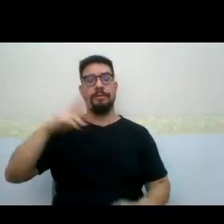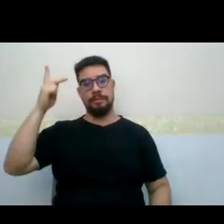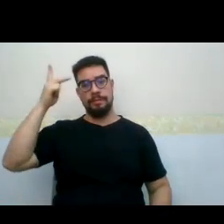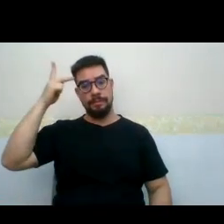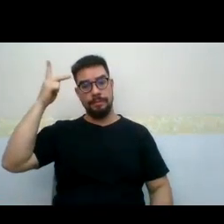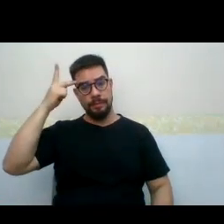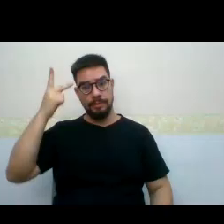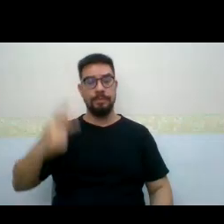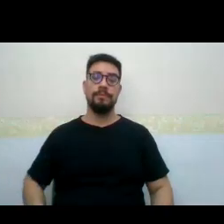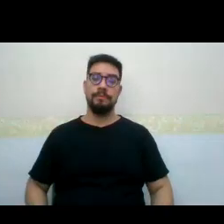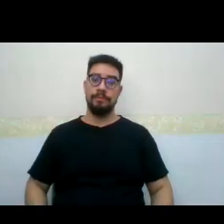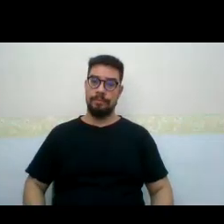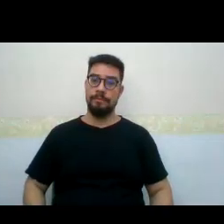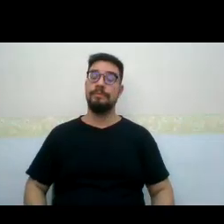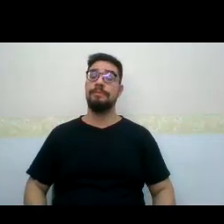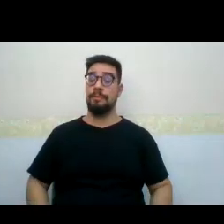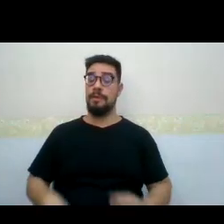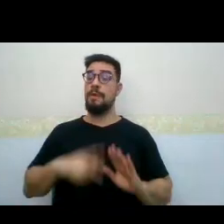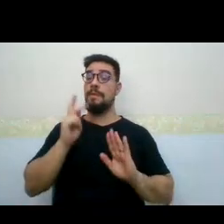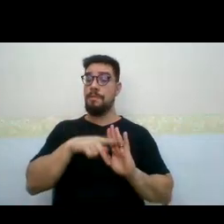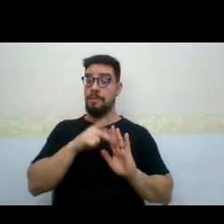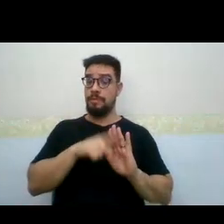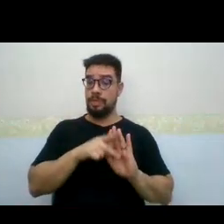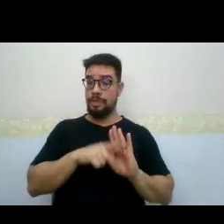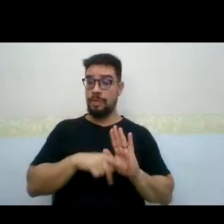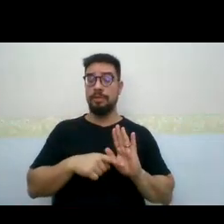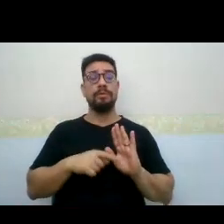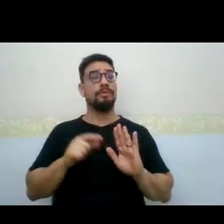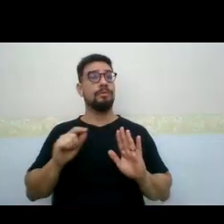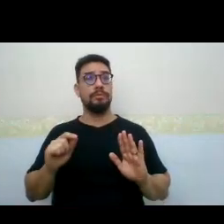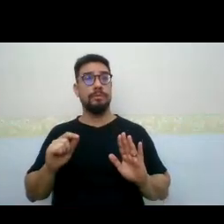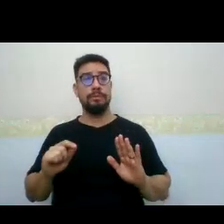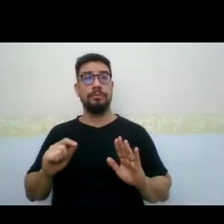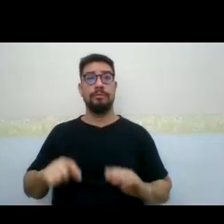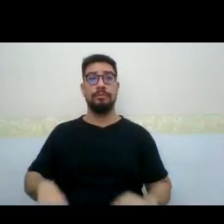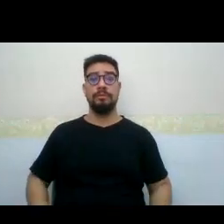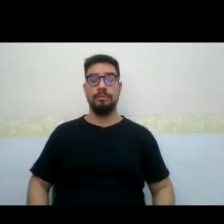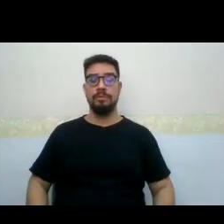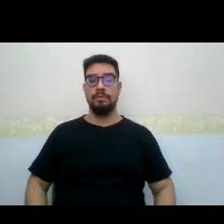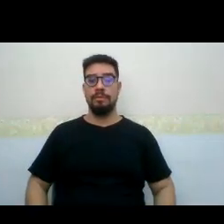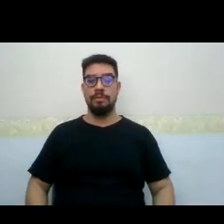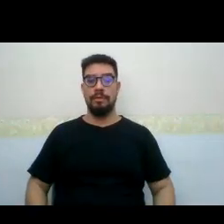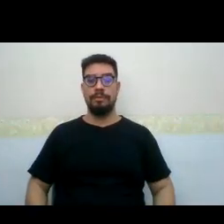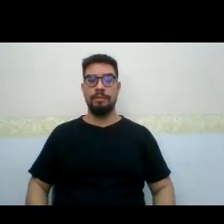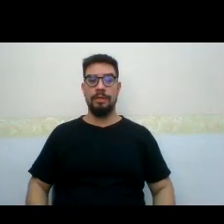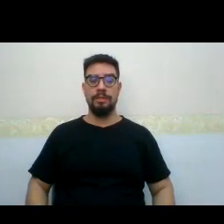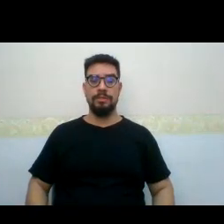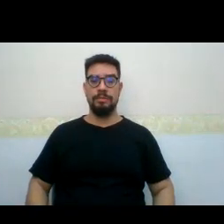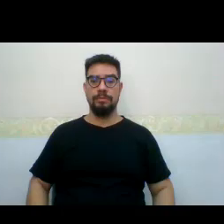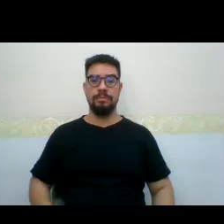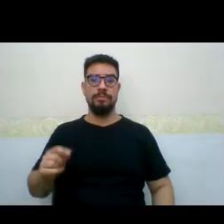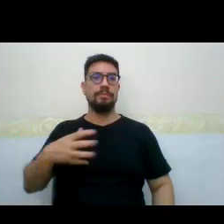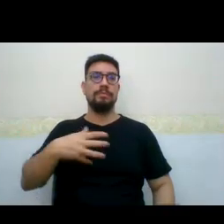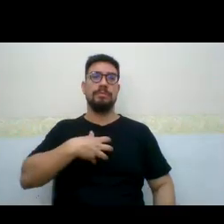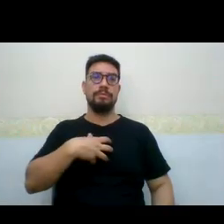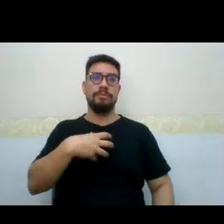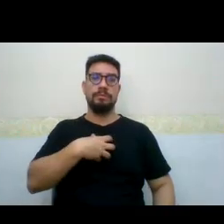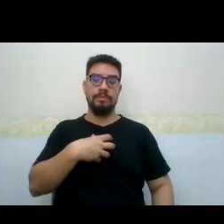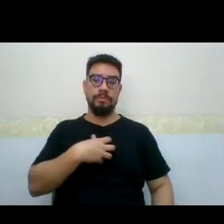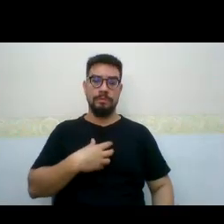é um projeto aonde a pessoa ela vai escrever sobre o que ela sente enquanto